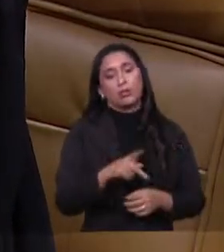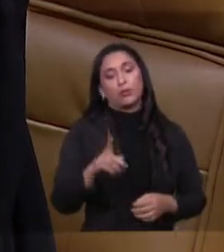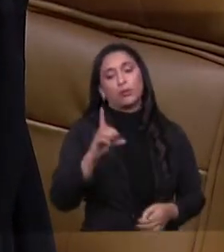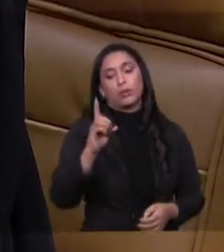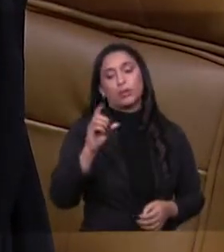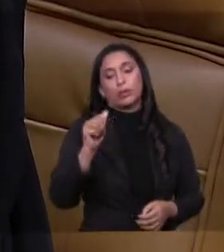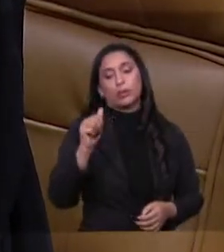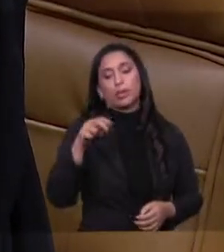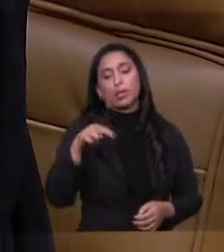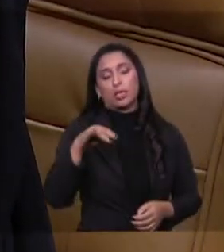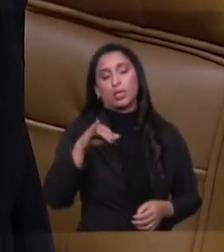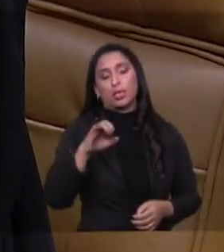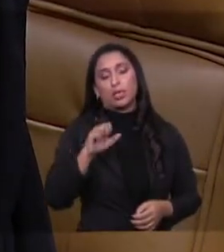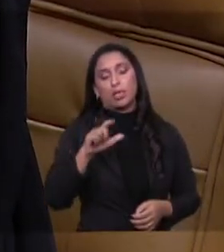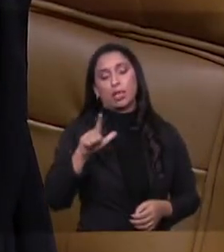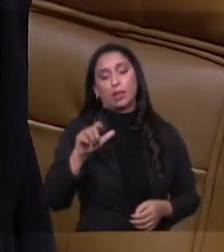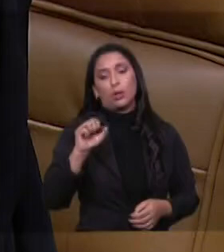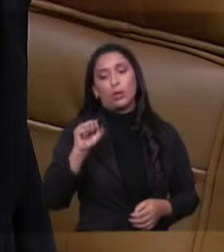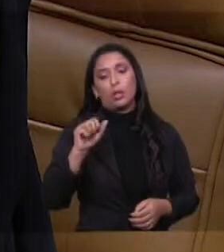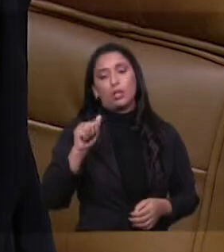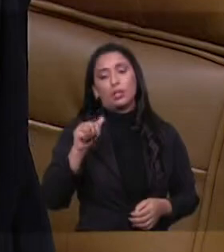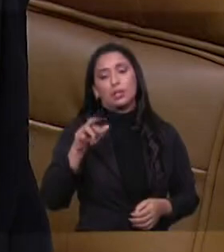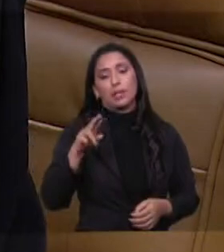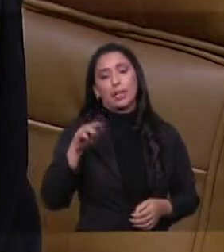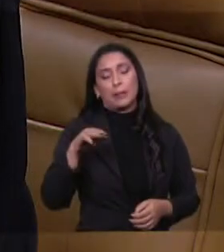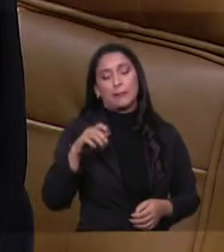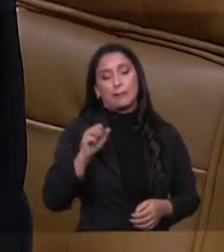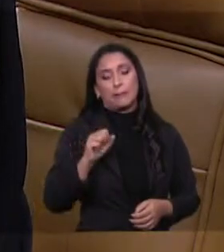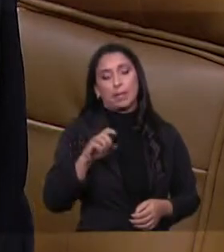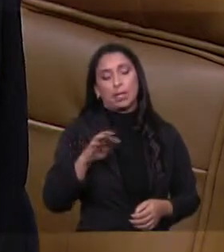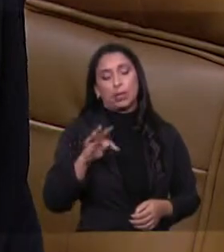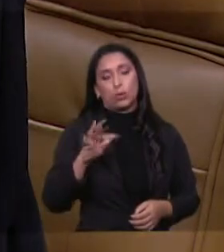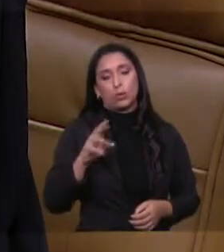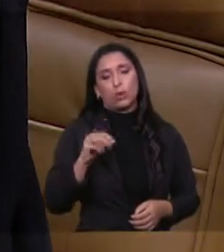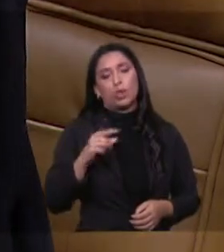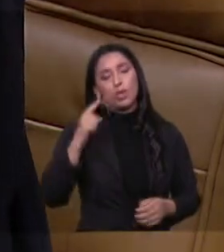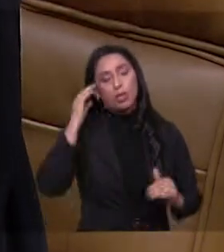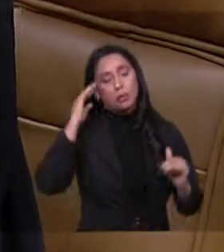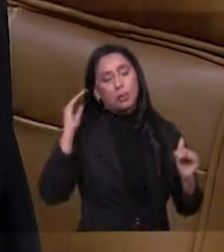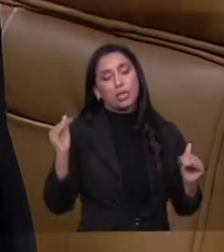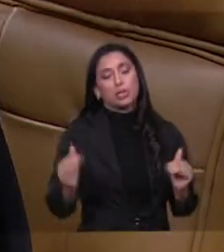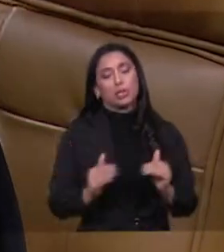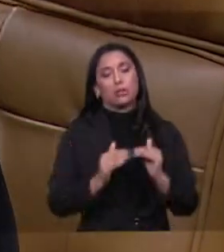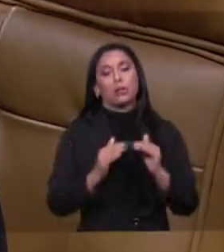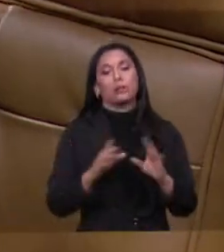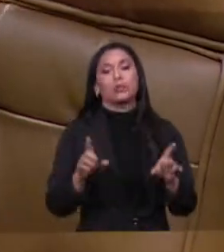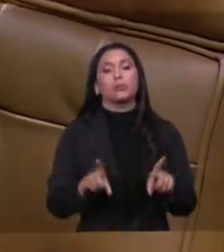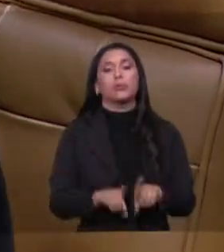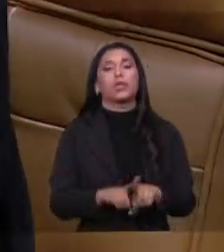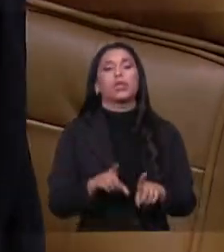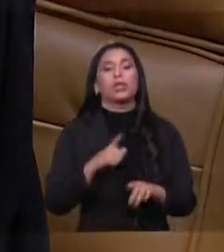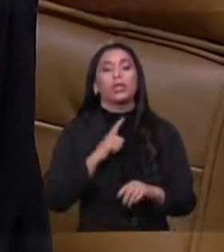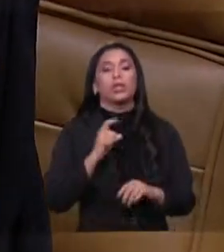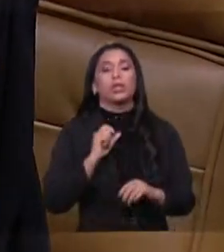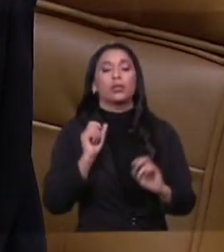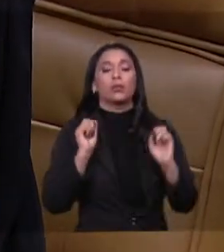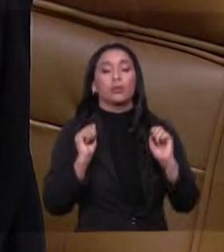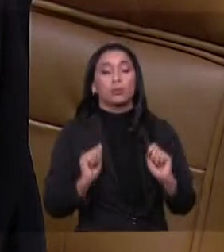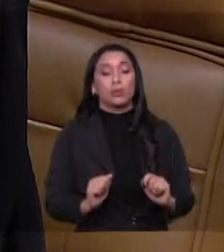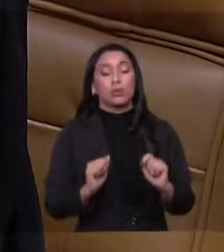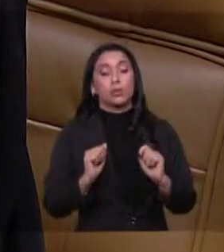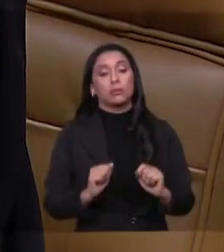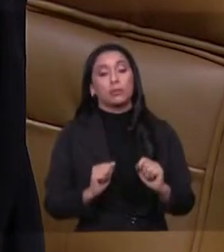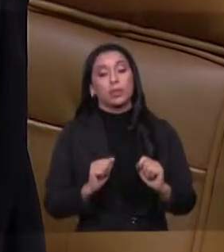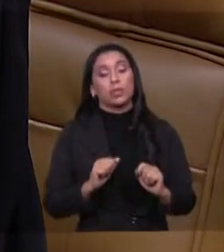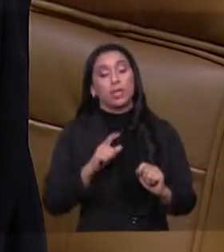Daniel Sarmento, que também acolhe essa mesma linha. Sendo assim, a possibilidade